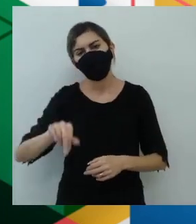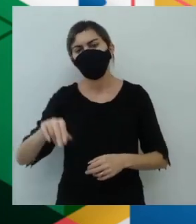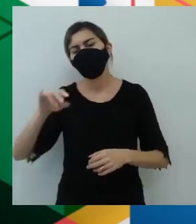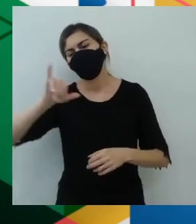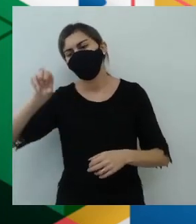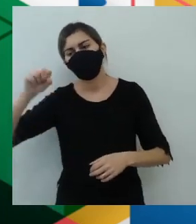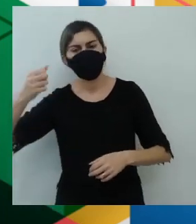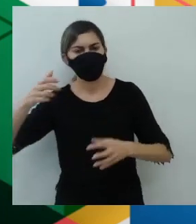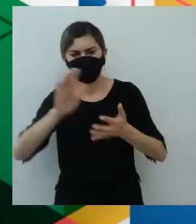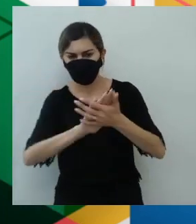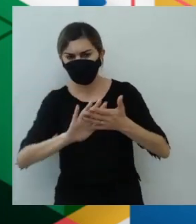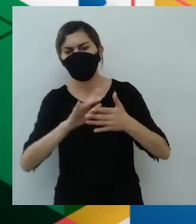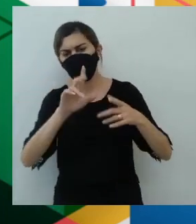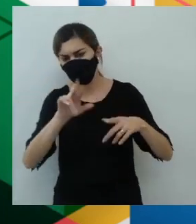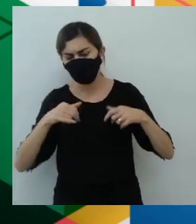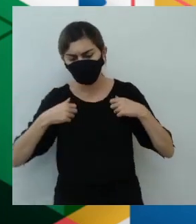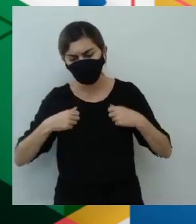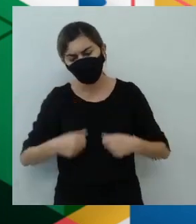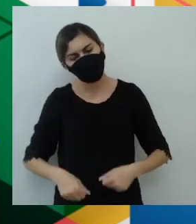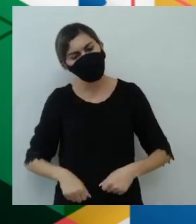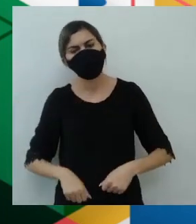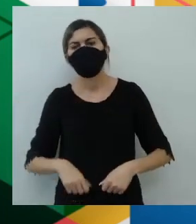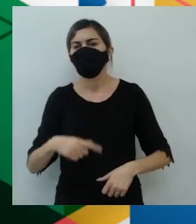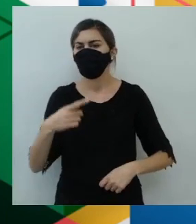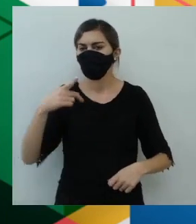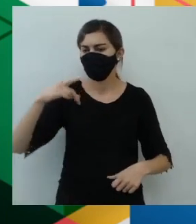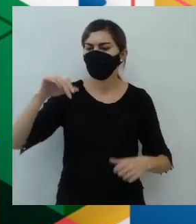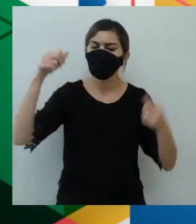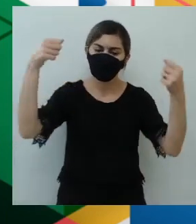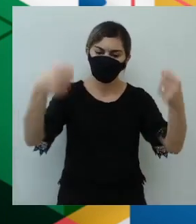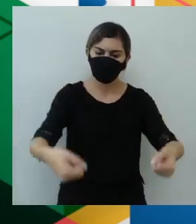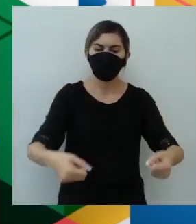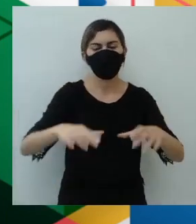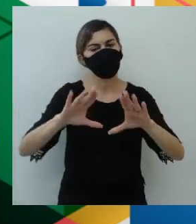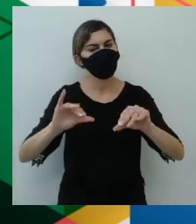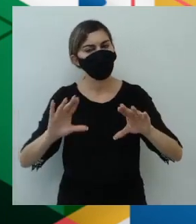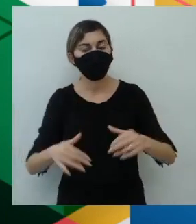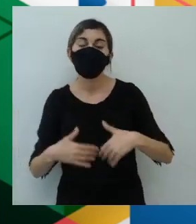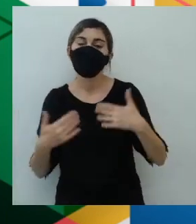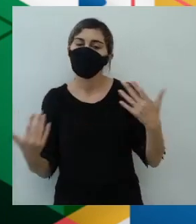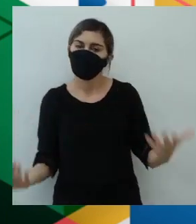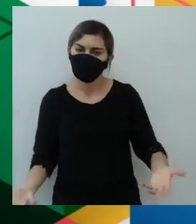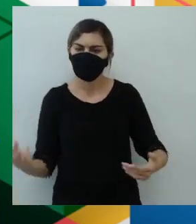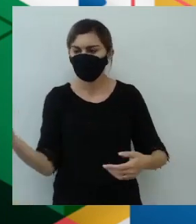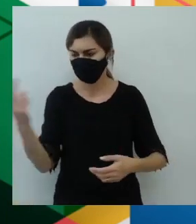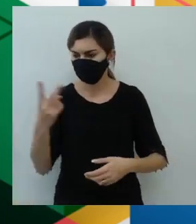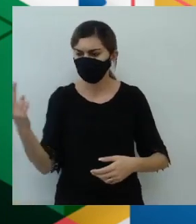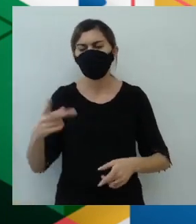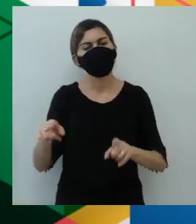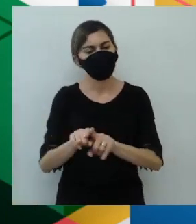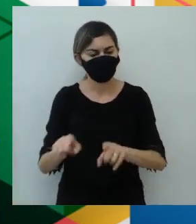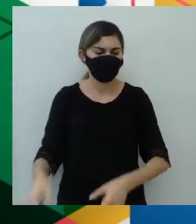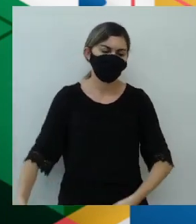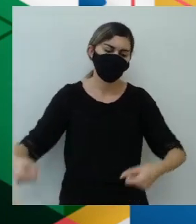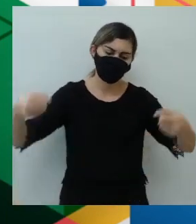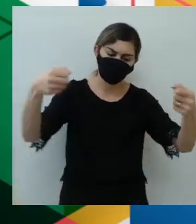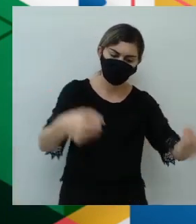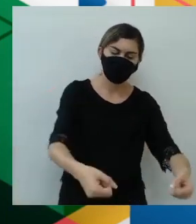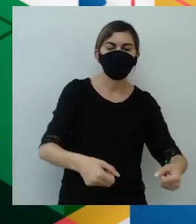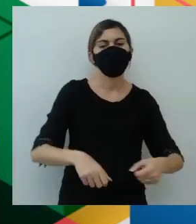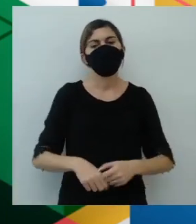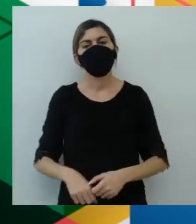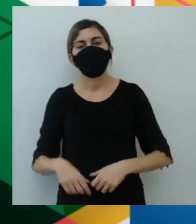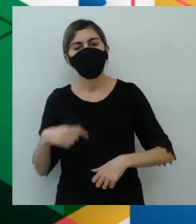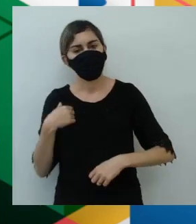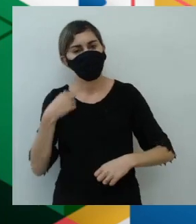e disse nada, eu vou vestir isso aí, o Pedro botou a mala lá em cima, quer dizer, aí os 2 vieram também, colocaram a mala no sofá.